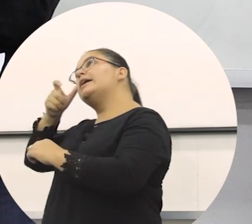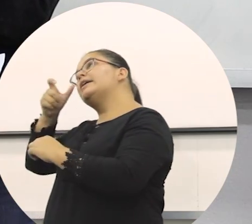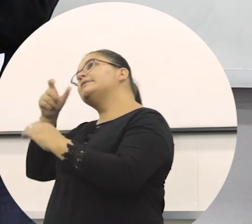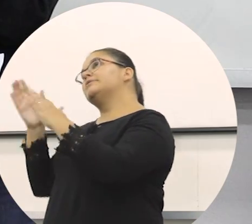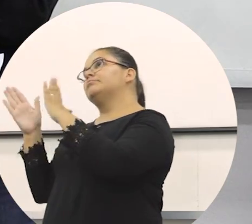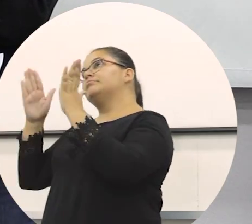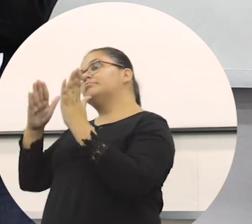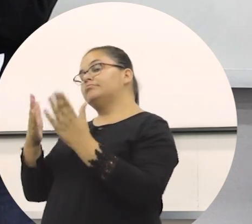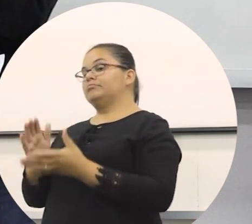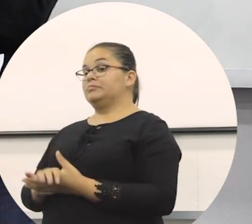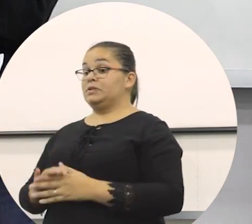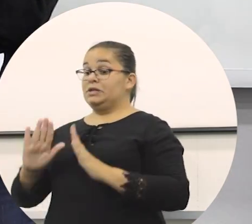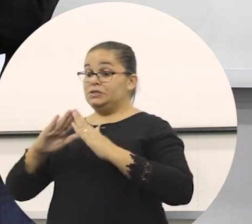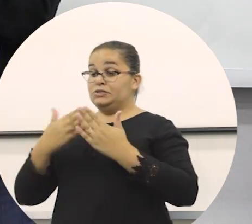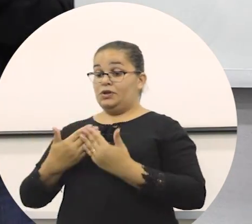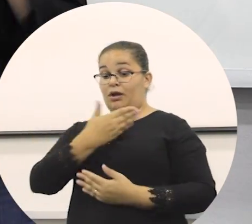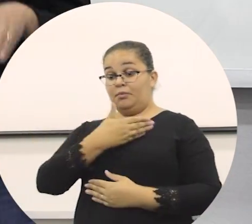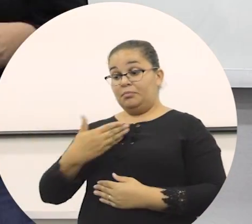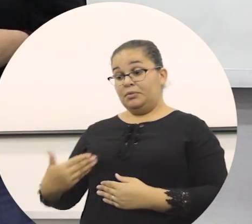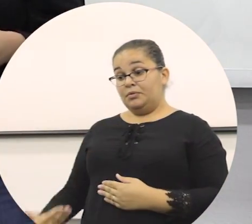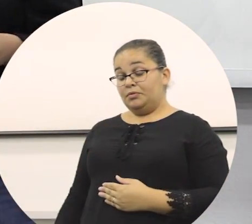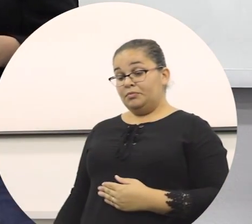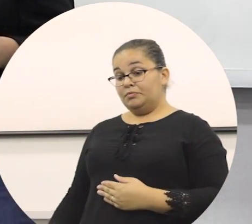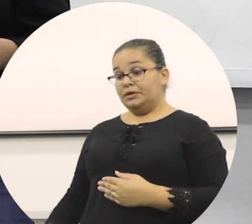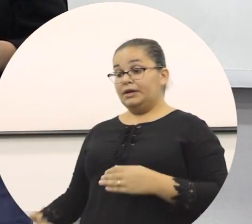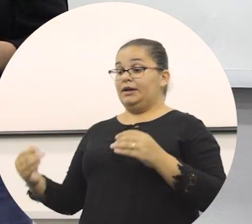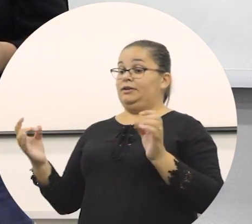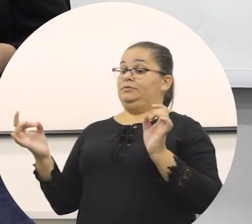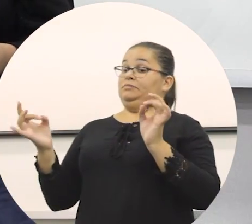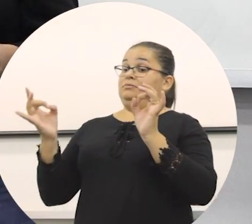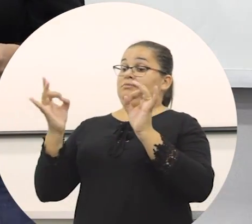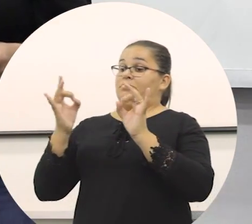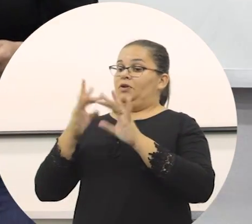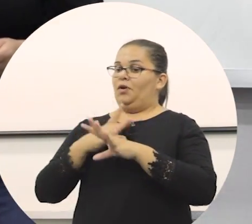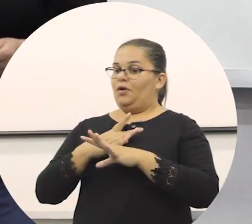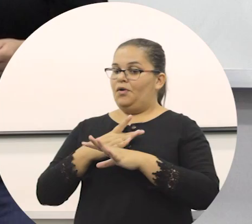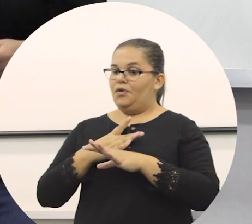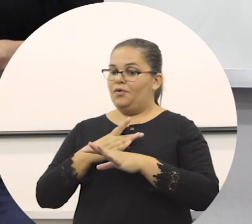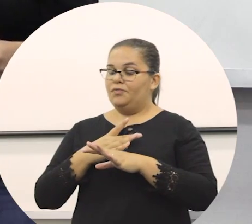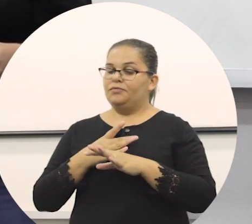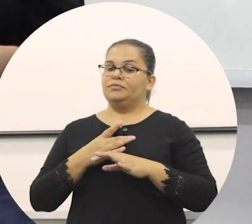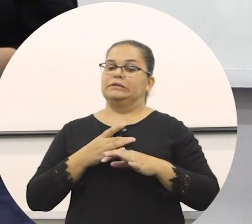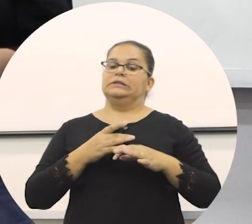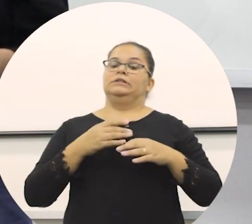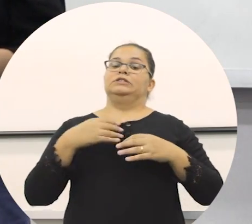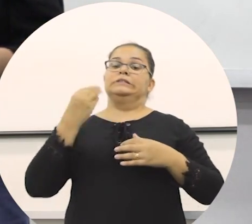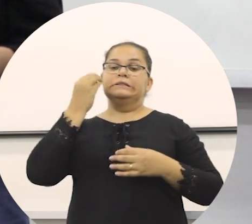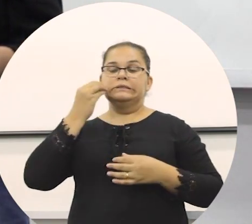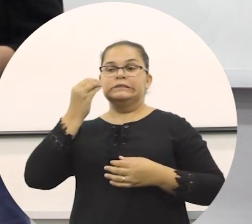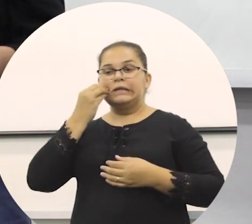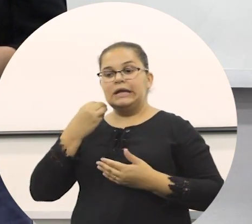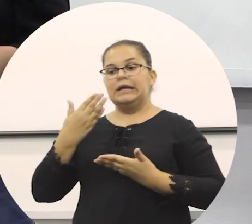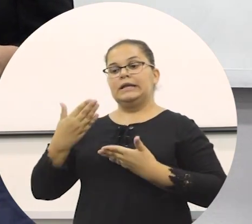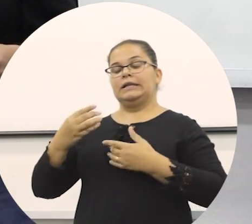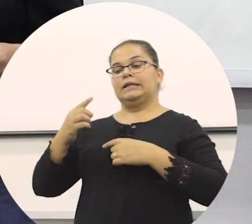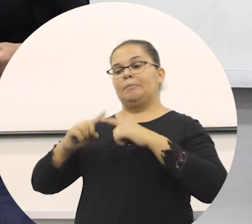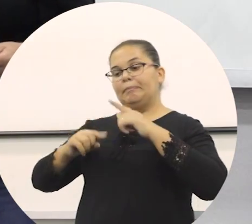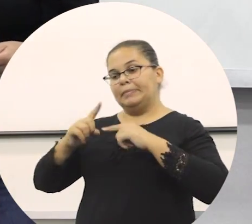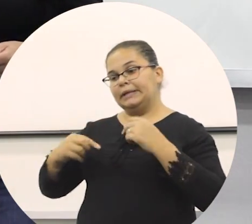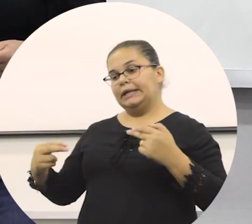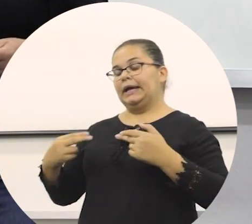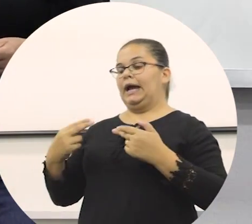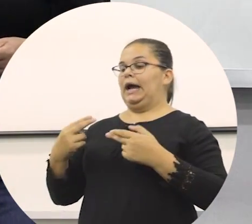da escola, enquanto escola pública, ele sai da escola, a gente vai preparando alguma coisa. E aí você vai adequando, claro.